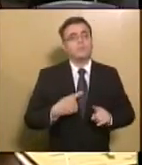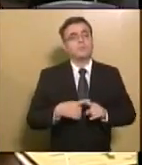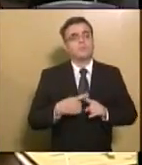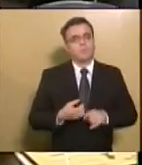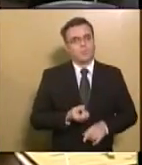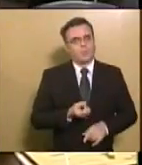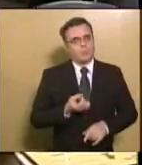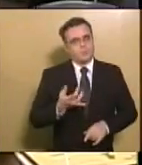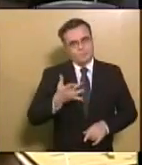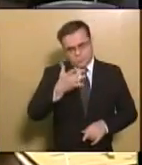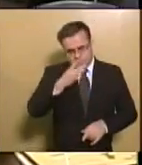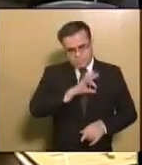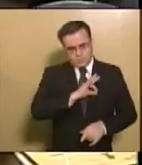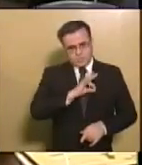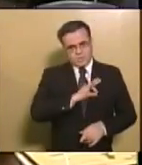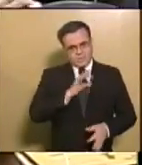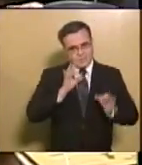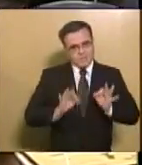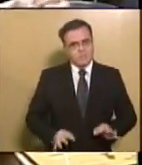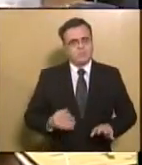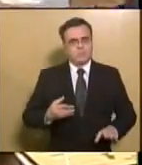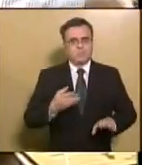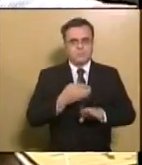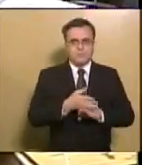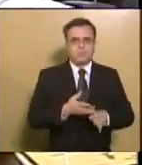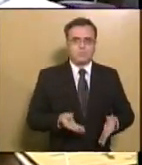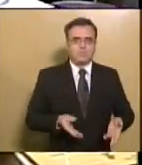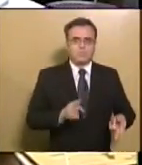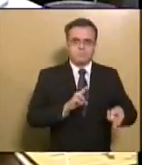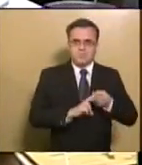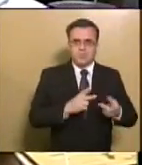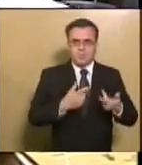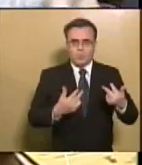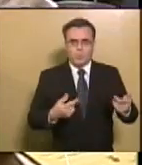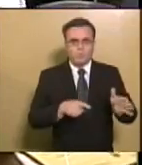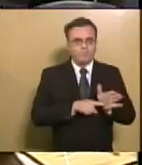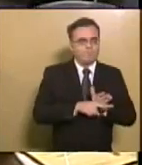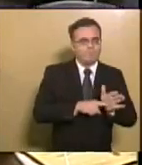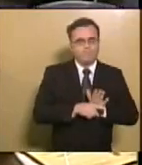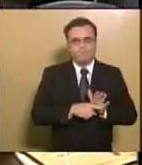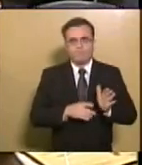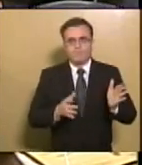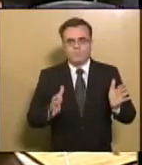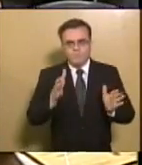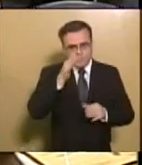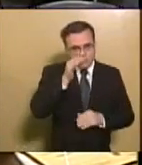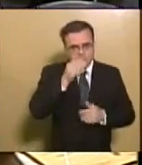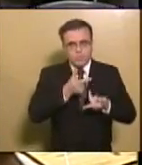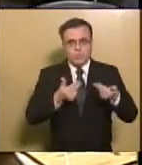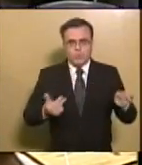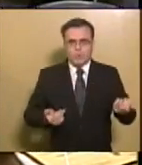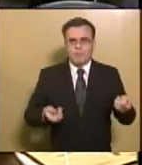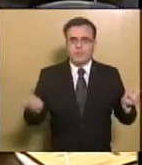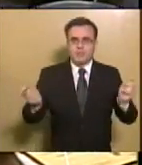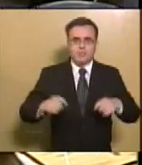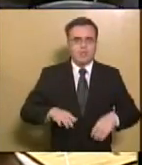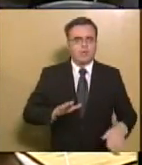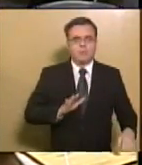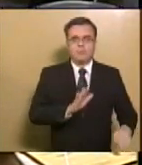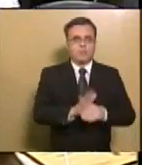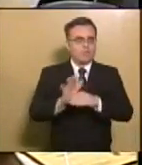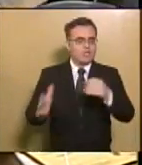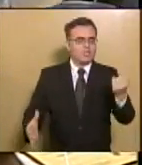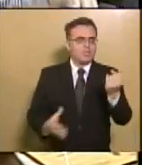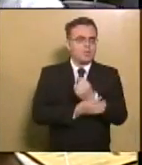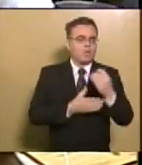necessário, mas é preciso que corte de outras áreas e garanta a segurança pública à população,